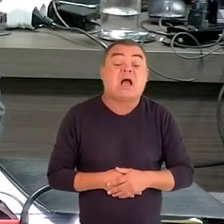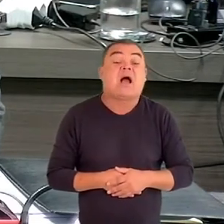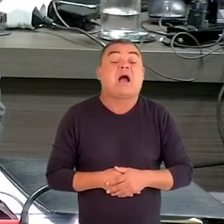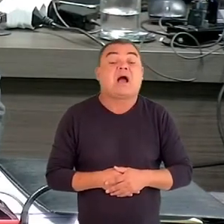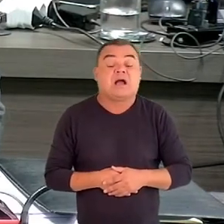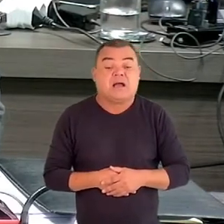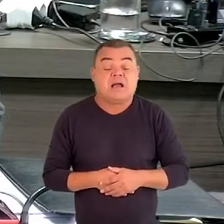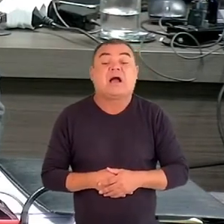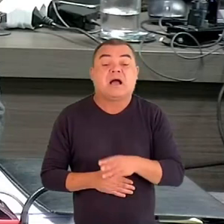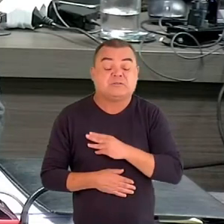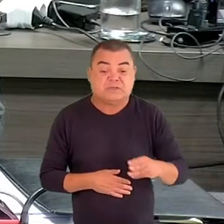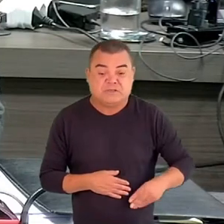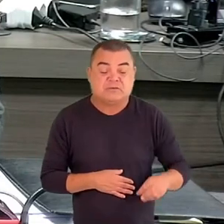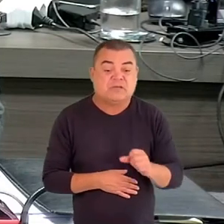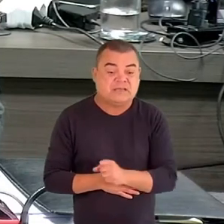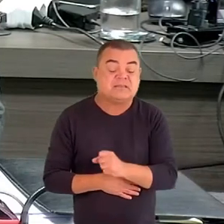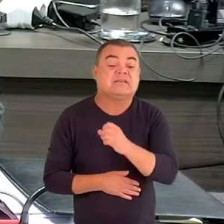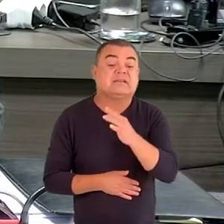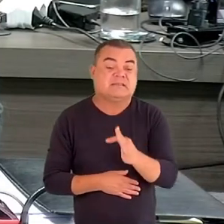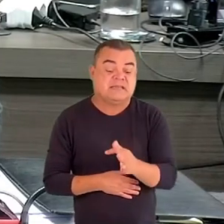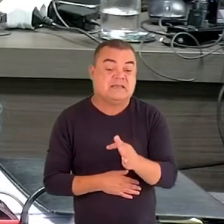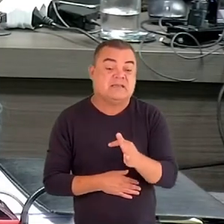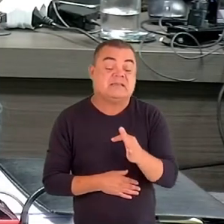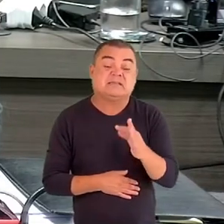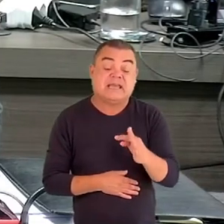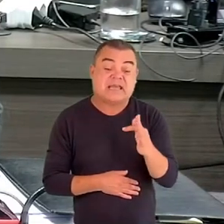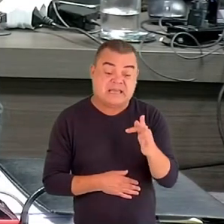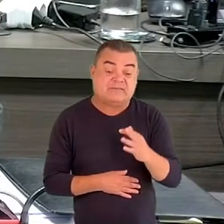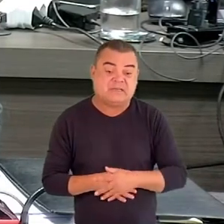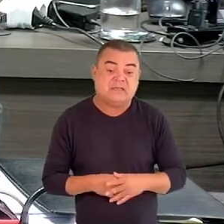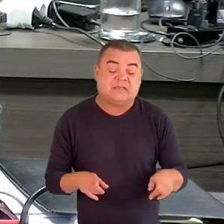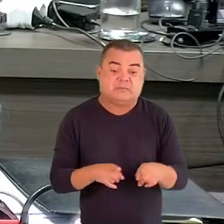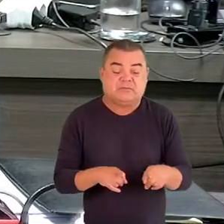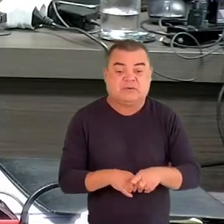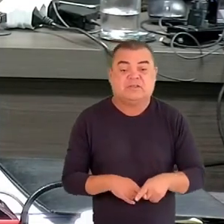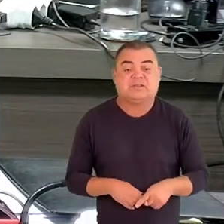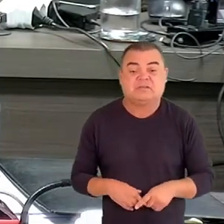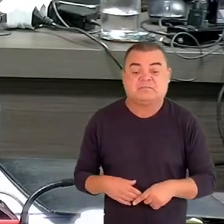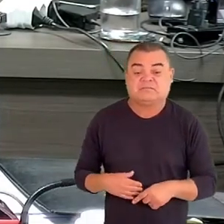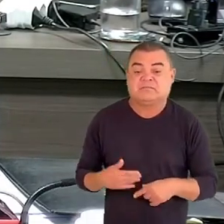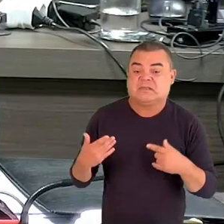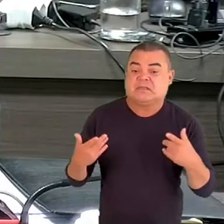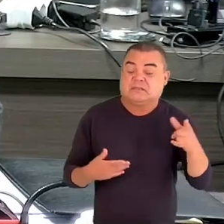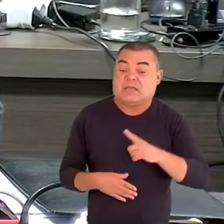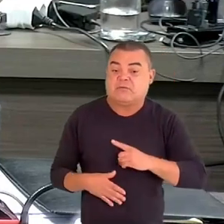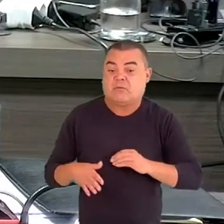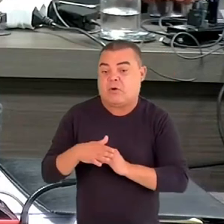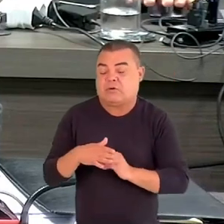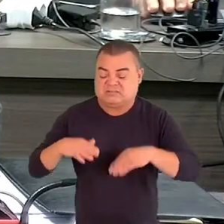ao próprio TSE, que foi chamado pelo cidadão de latrina. Então é um órgão também que teve a sua